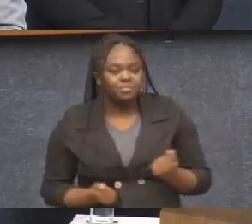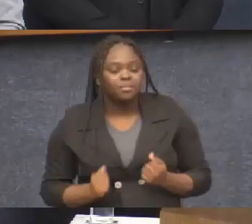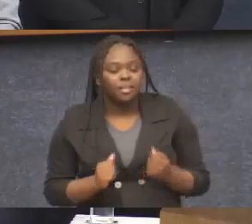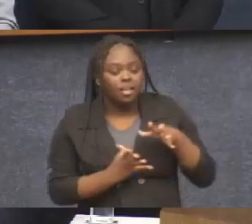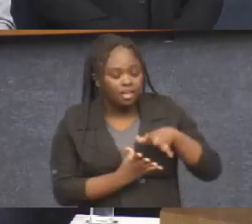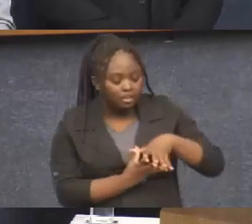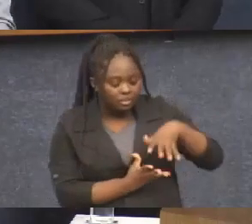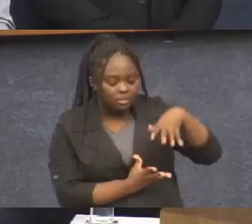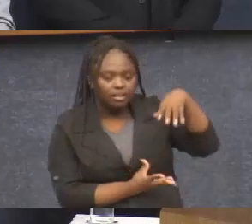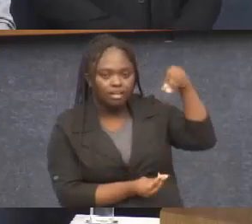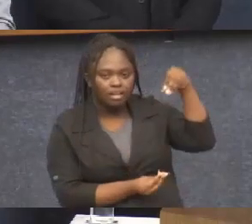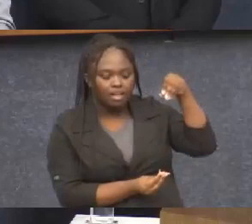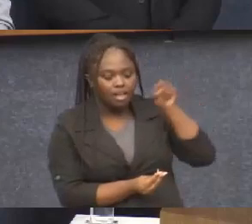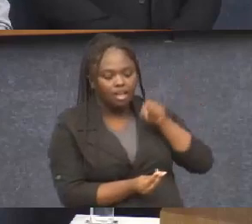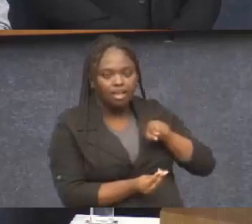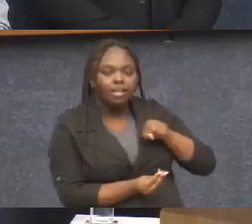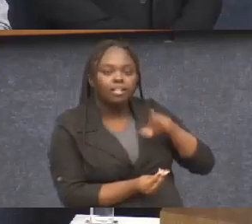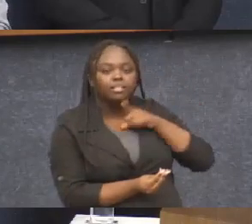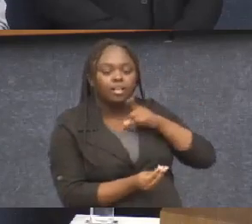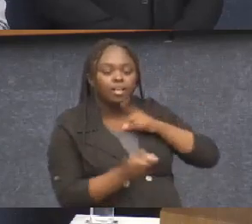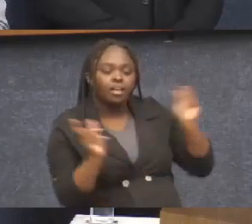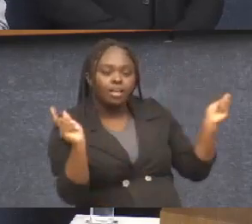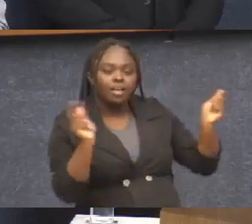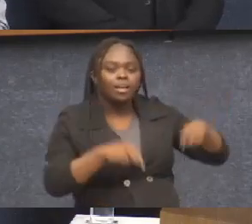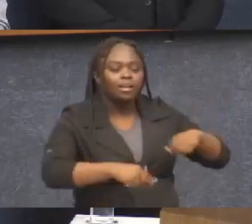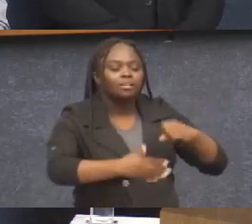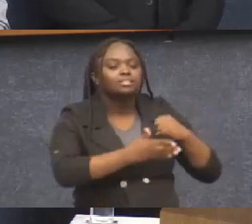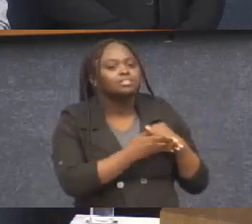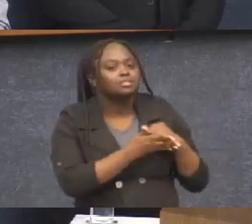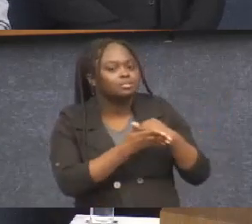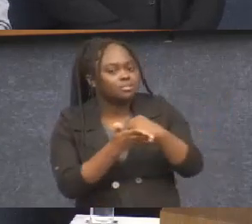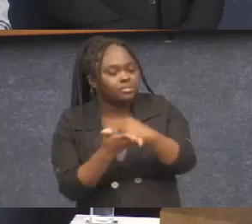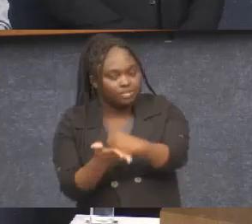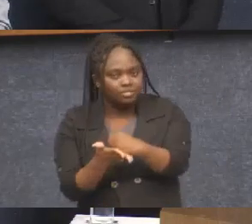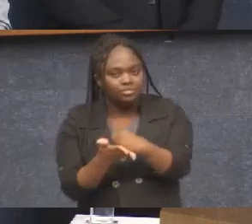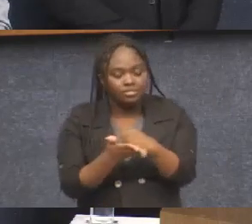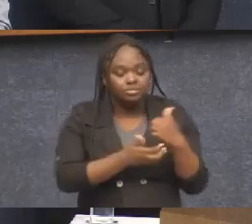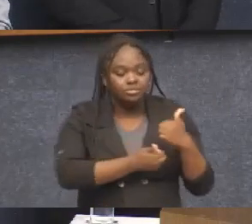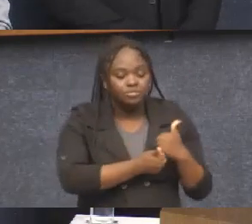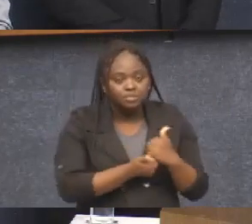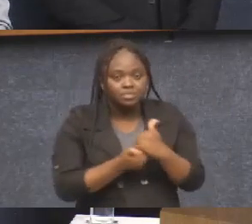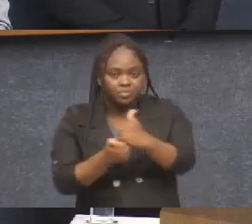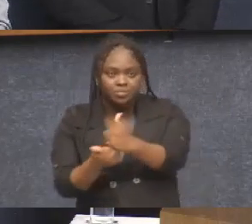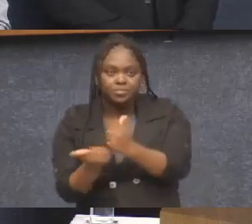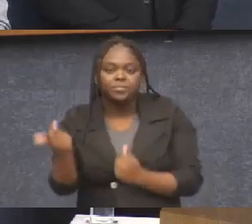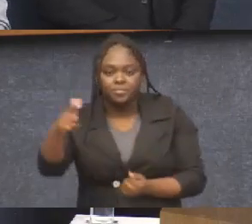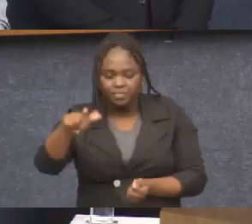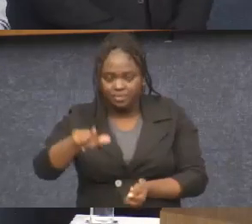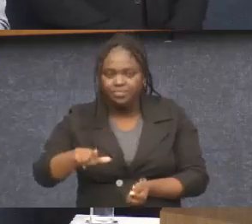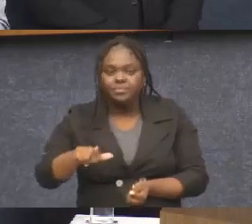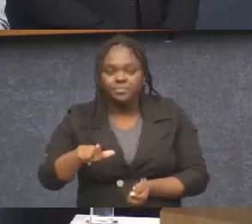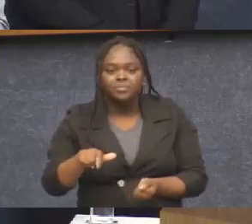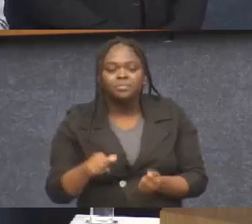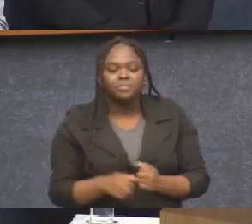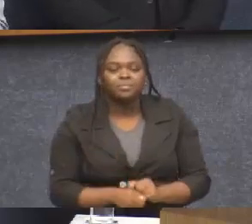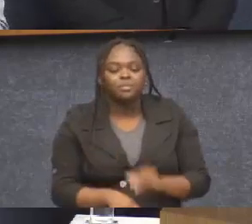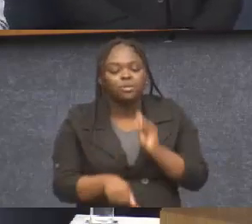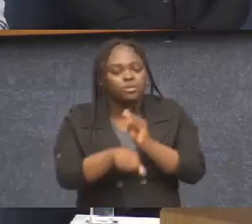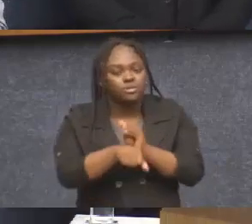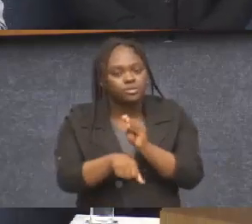alma a capacidade de estender a mão, de auxiliar o próximo, de